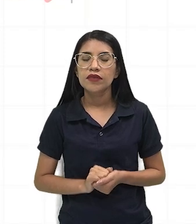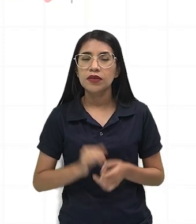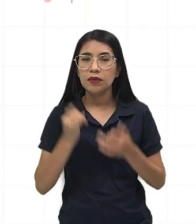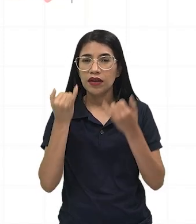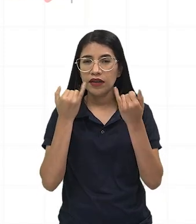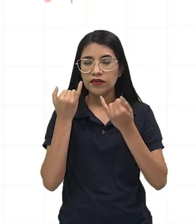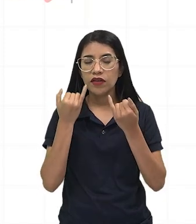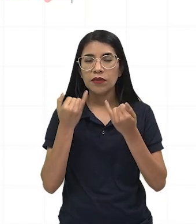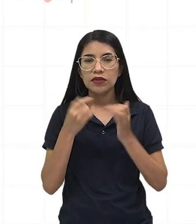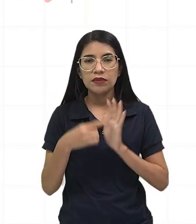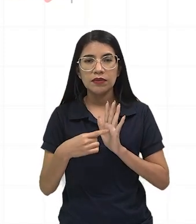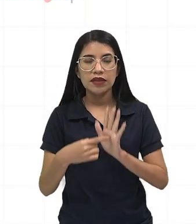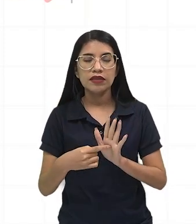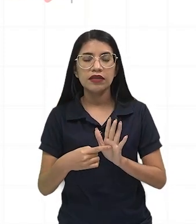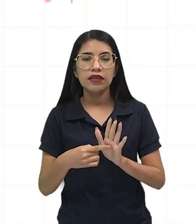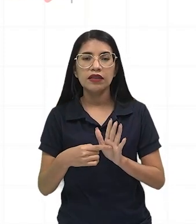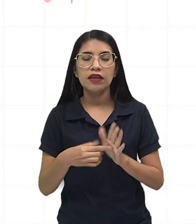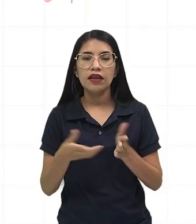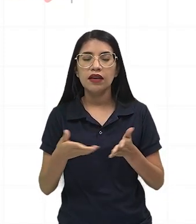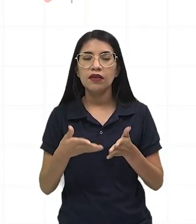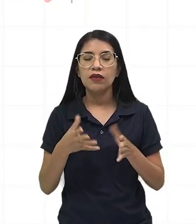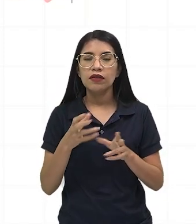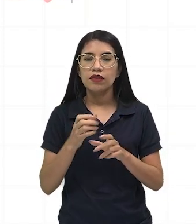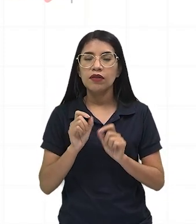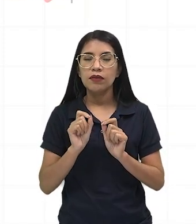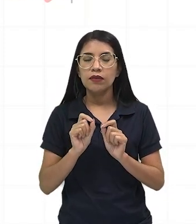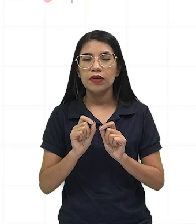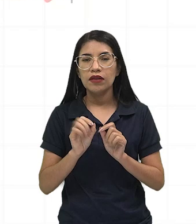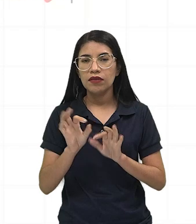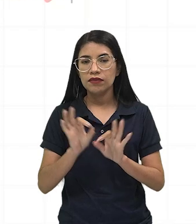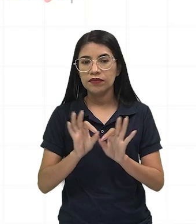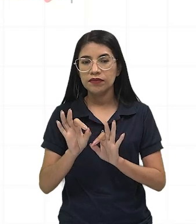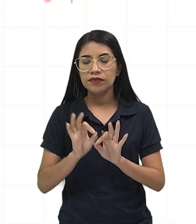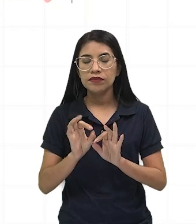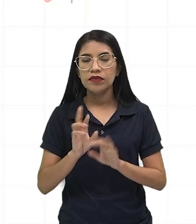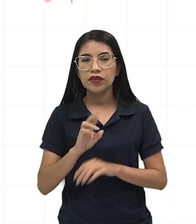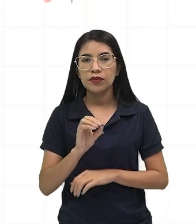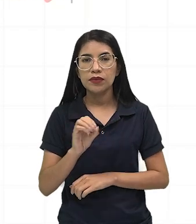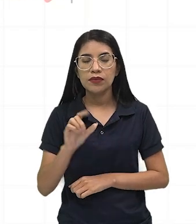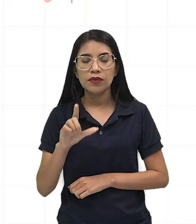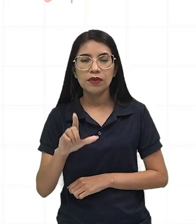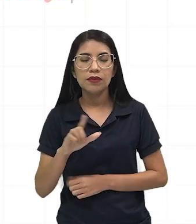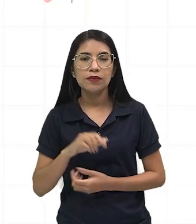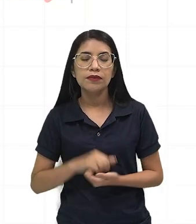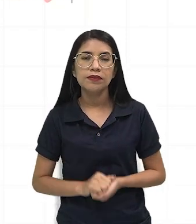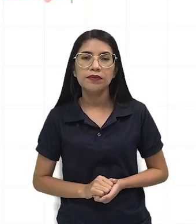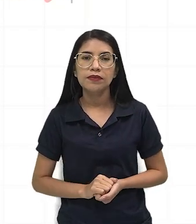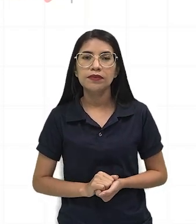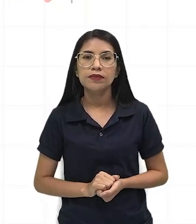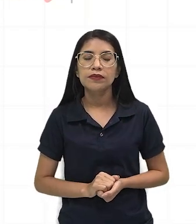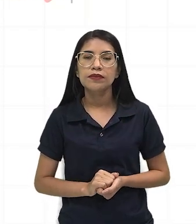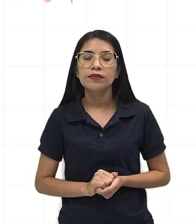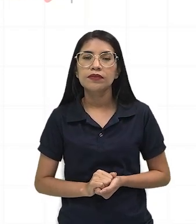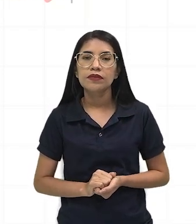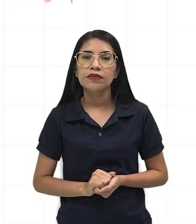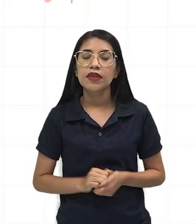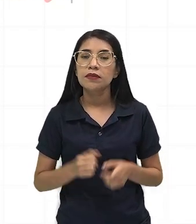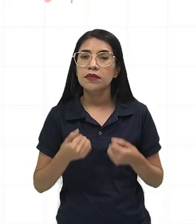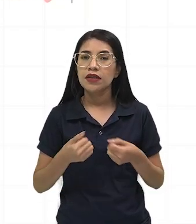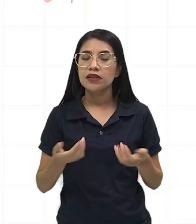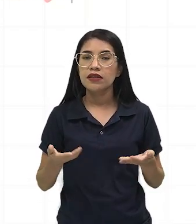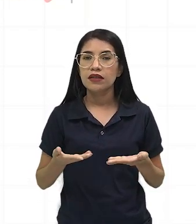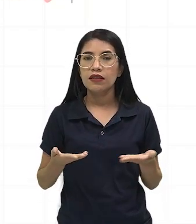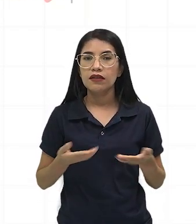acima, determine, olha. Letra A, o rol. O que você deverá fazer com o rol? Você